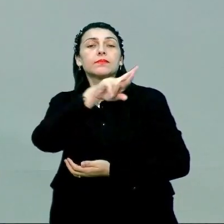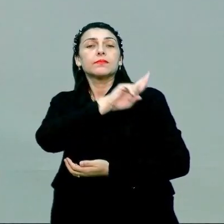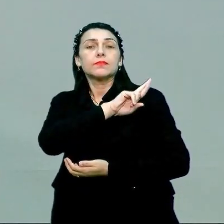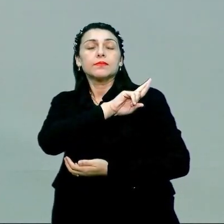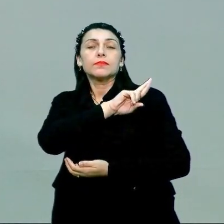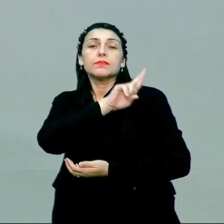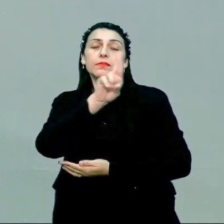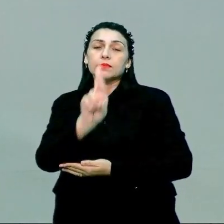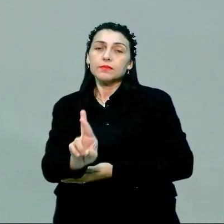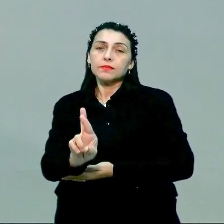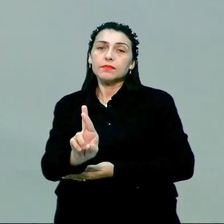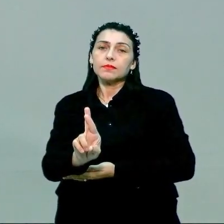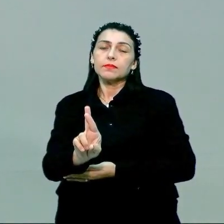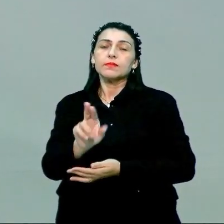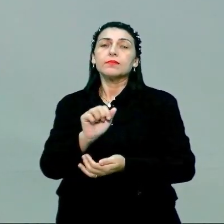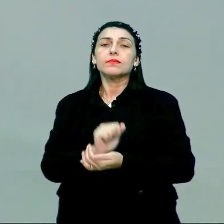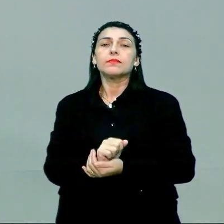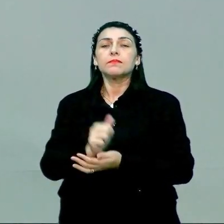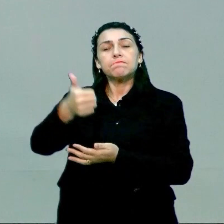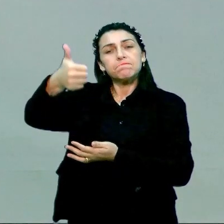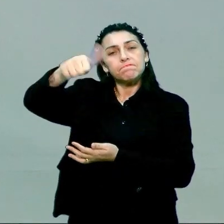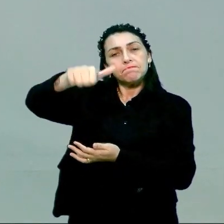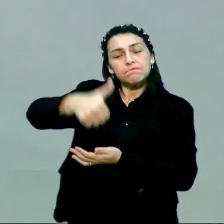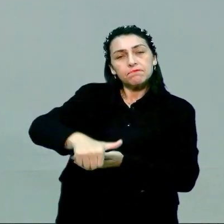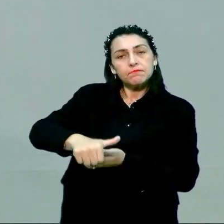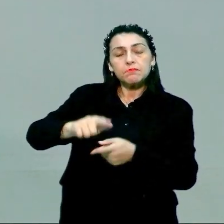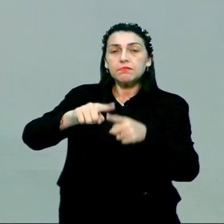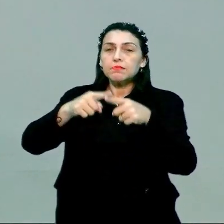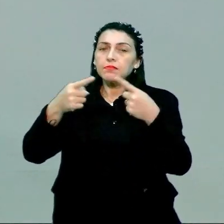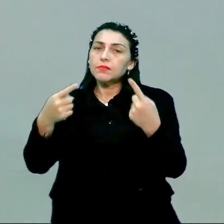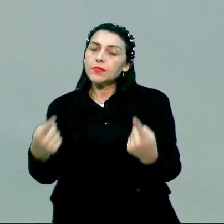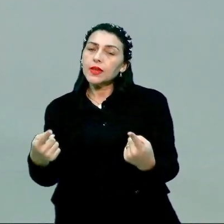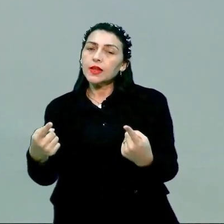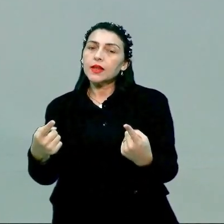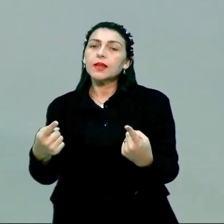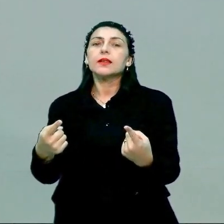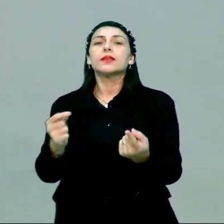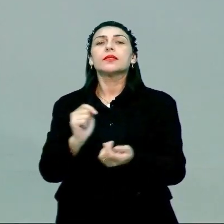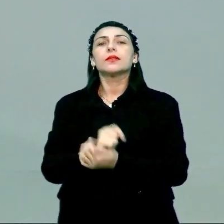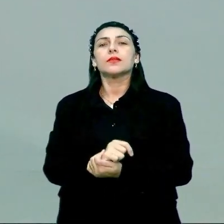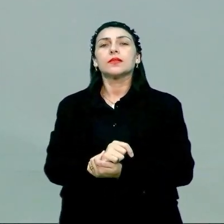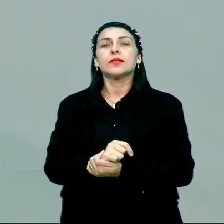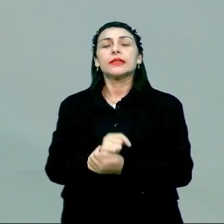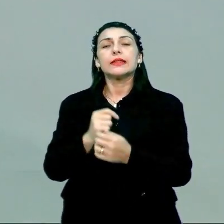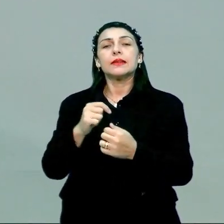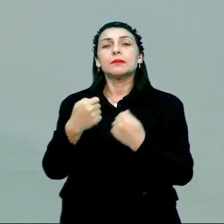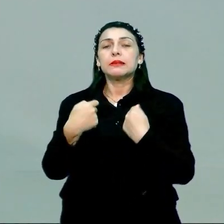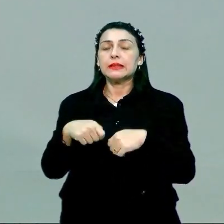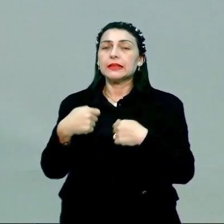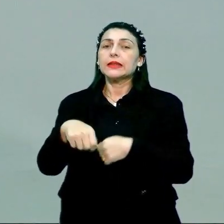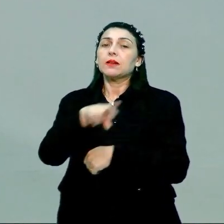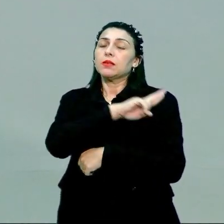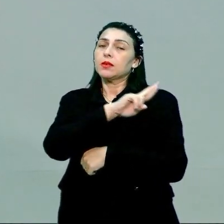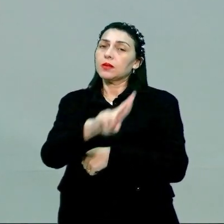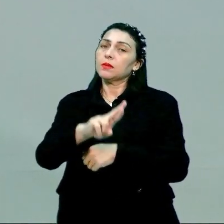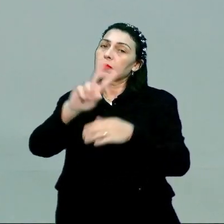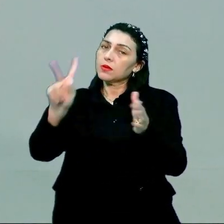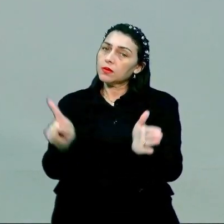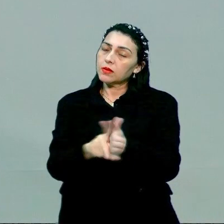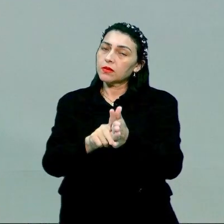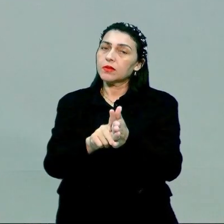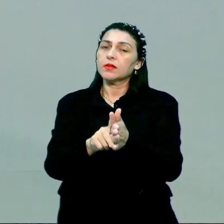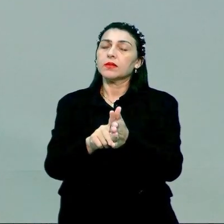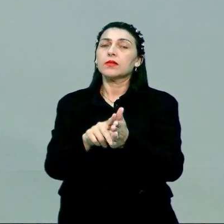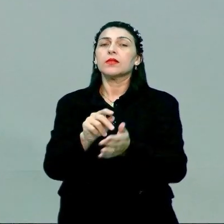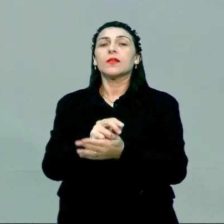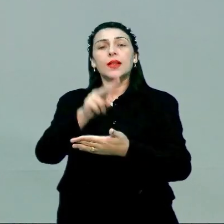competências que vai analisar. Mas nessa parte existe uma competência específica que a gente